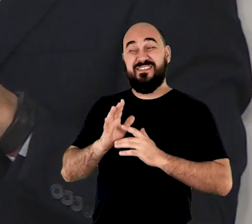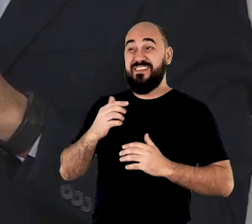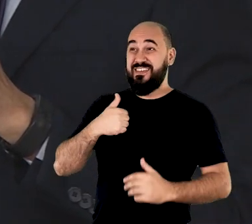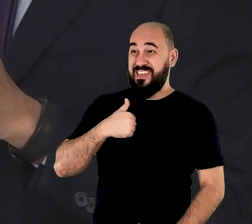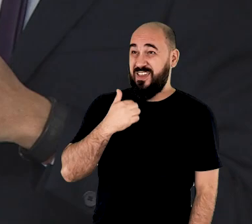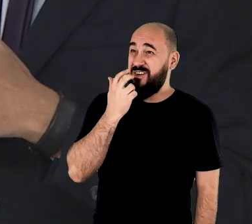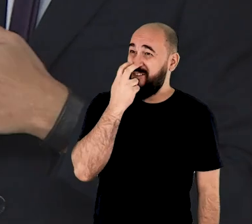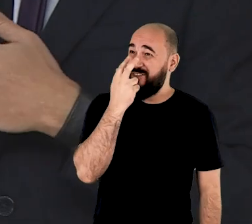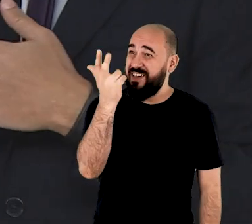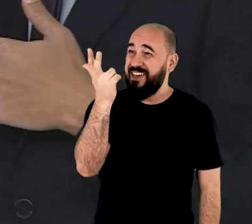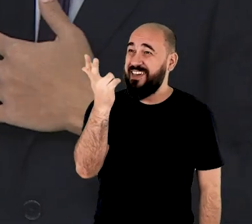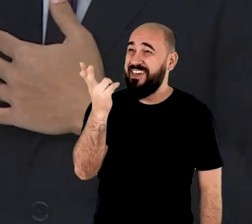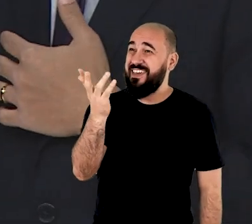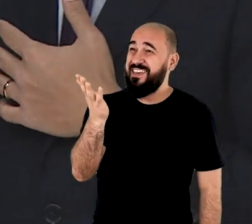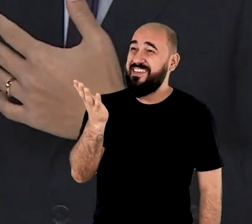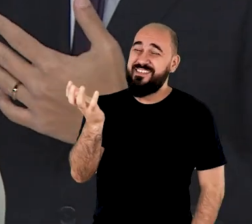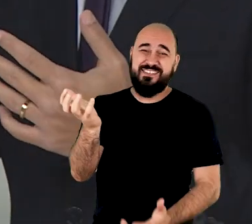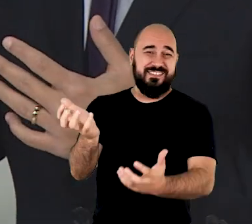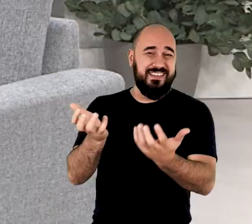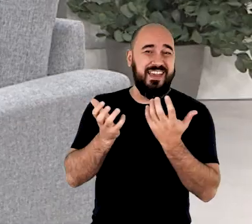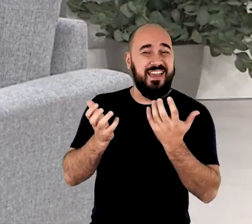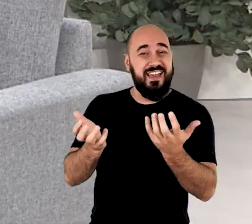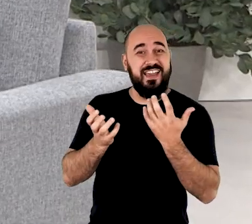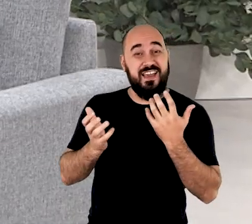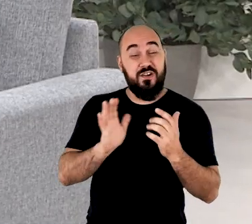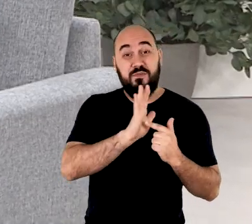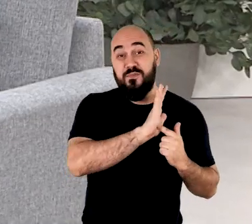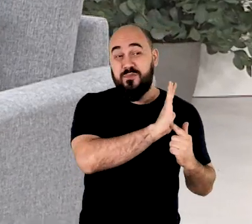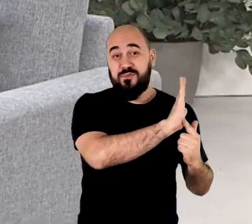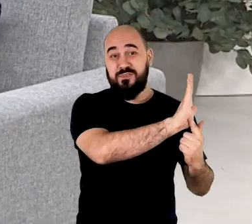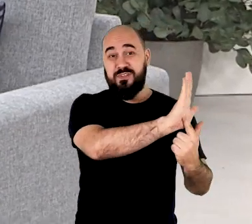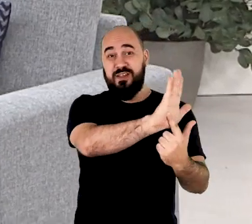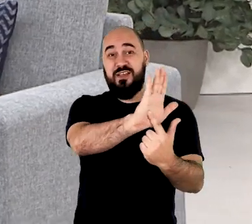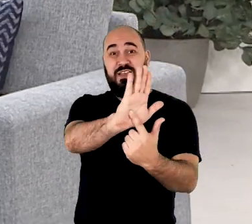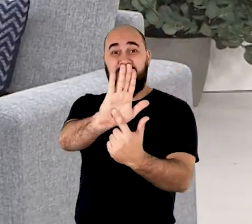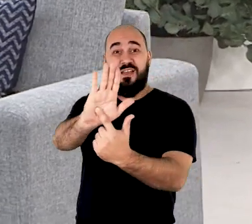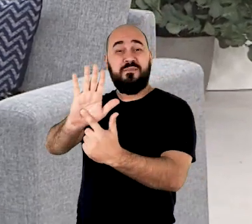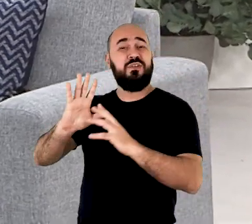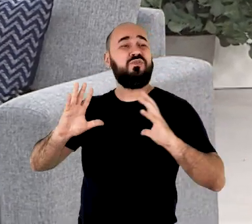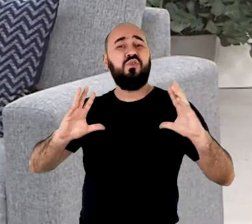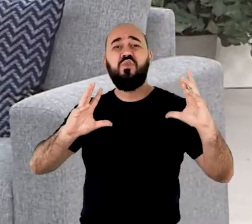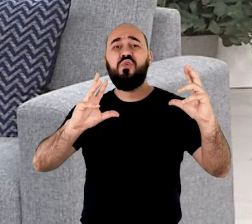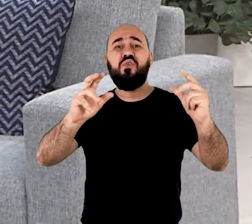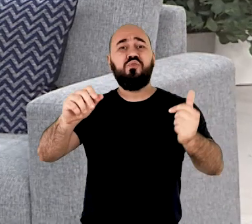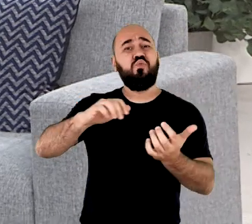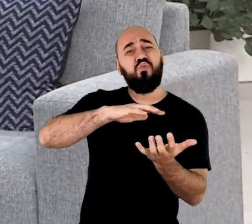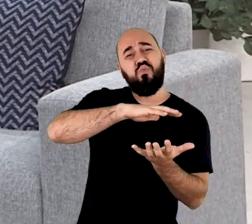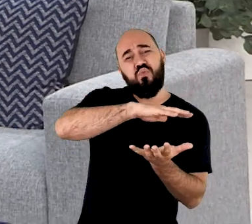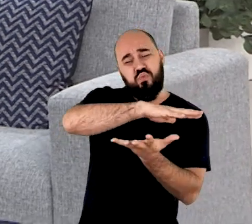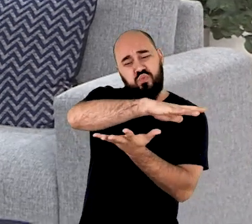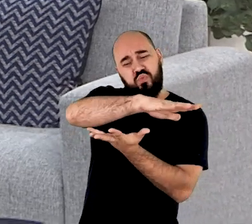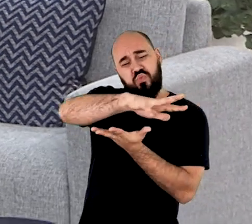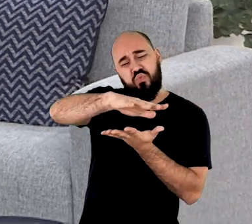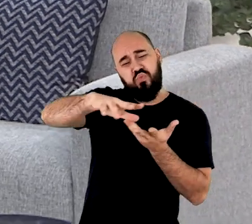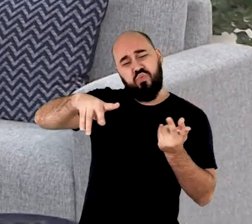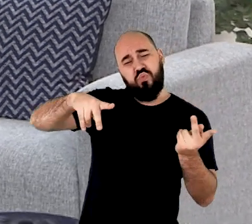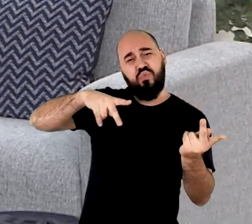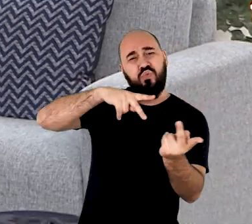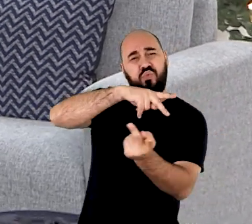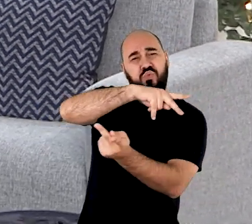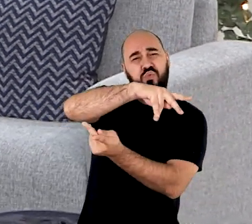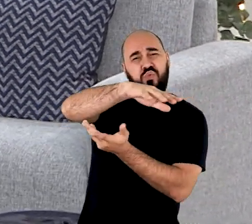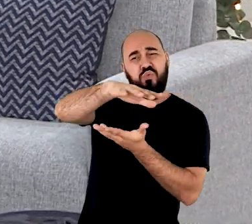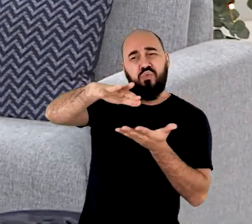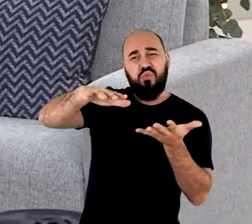rei. Quero mostrar universo inteiro que só há um